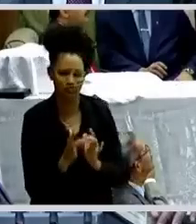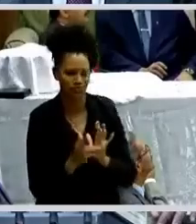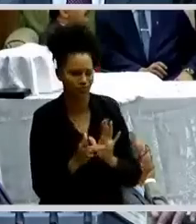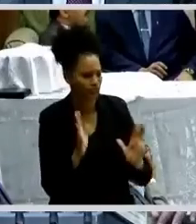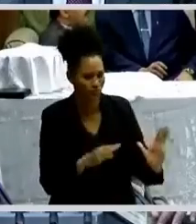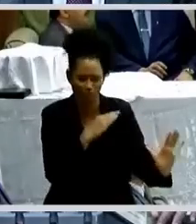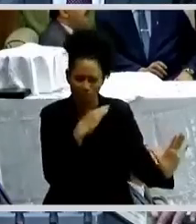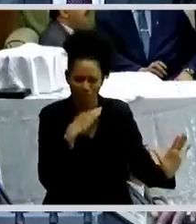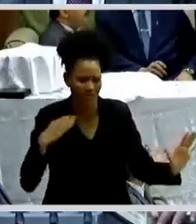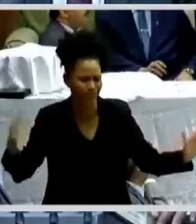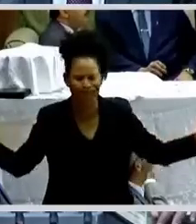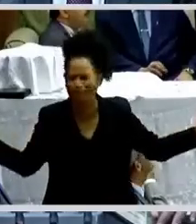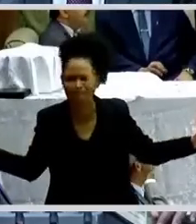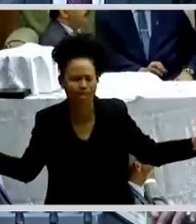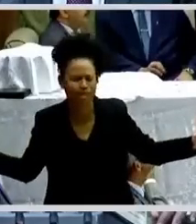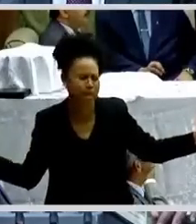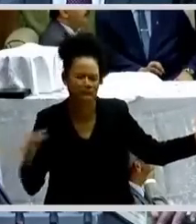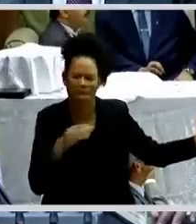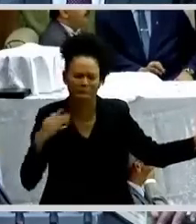Acabou.